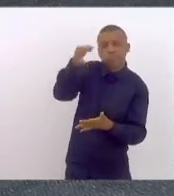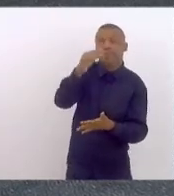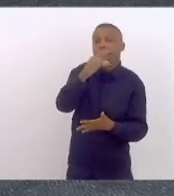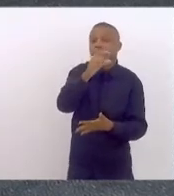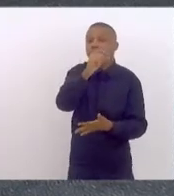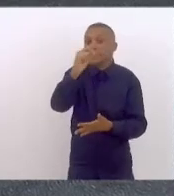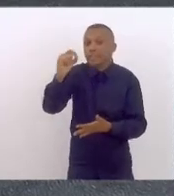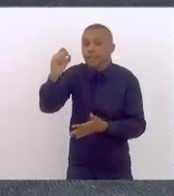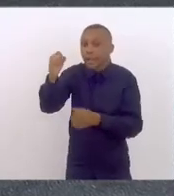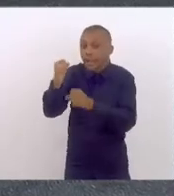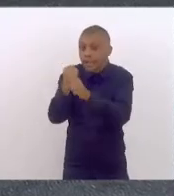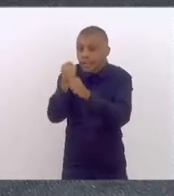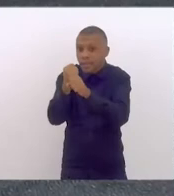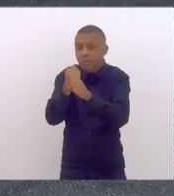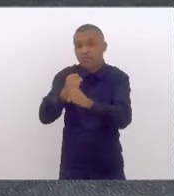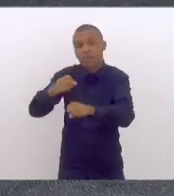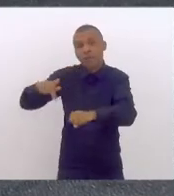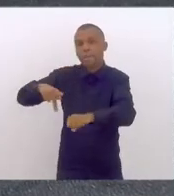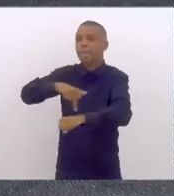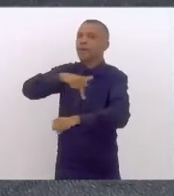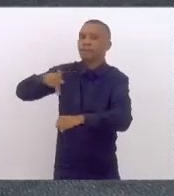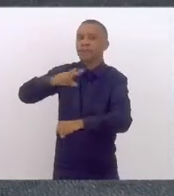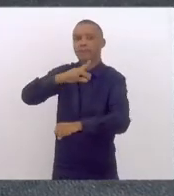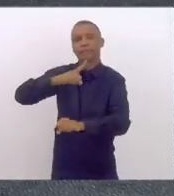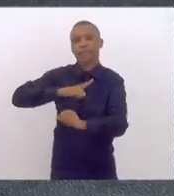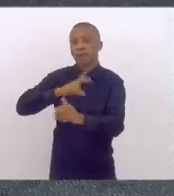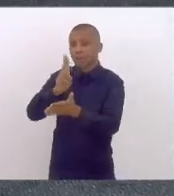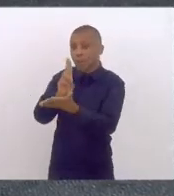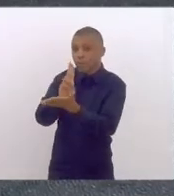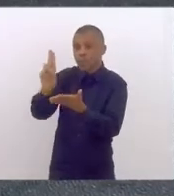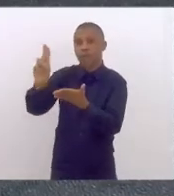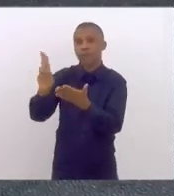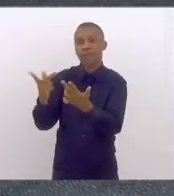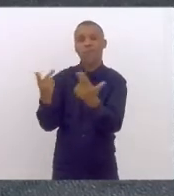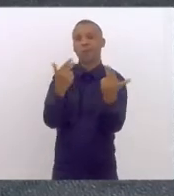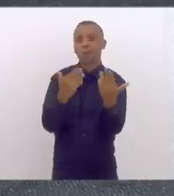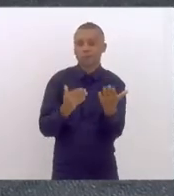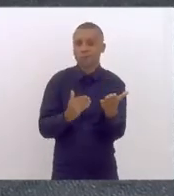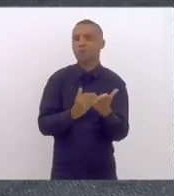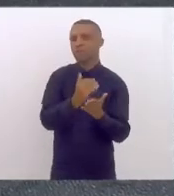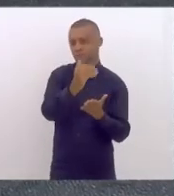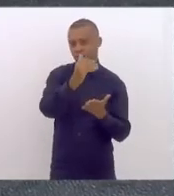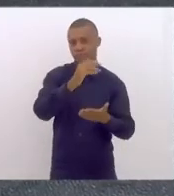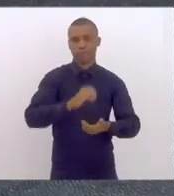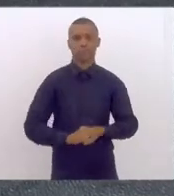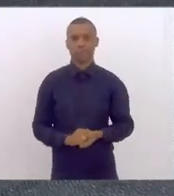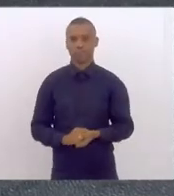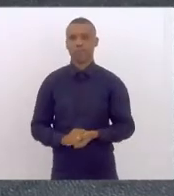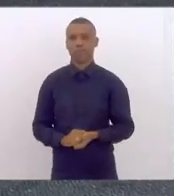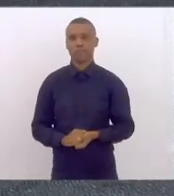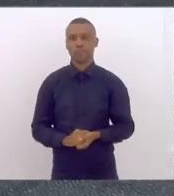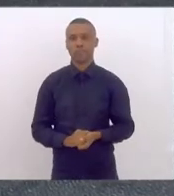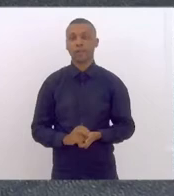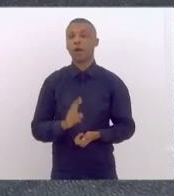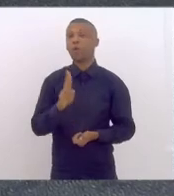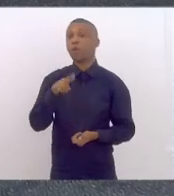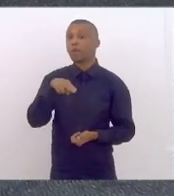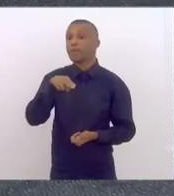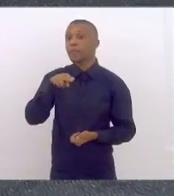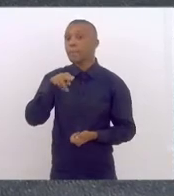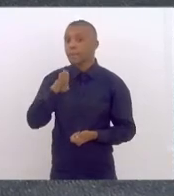é que este país poderá ter uma universidade Como foi aquela no início famoso UnB